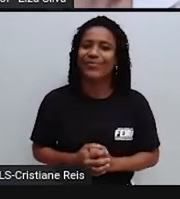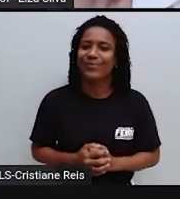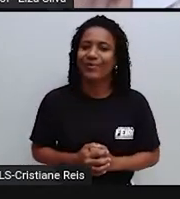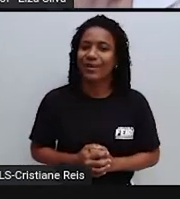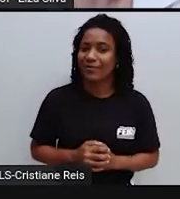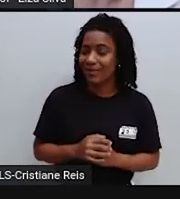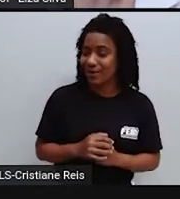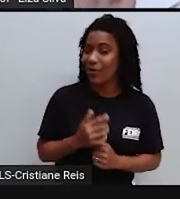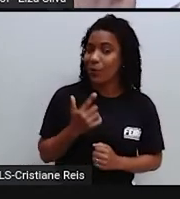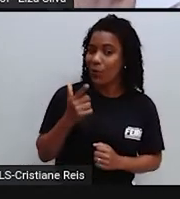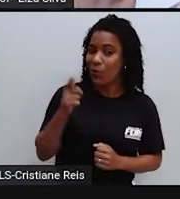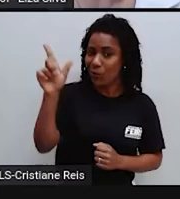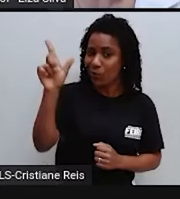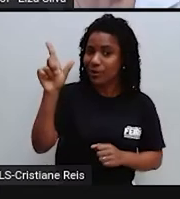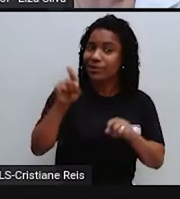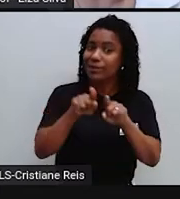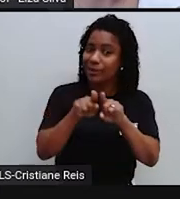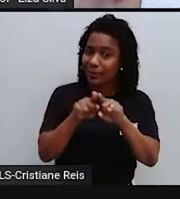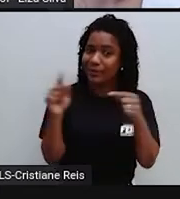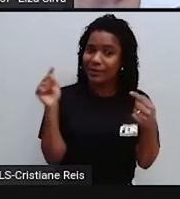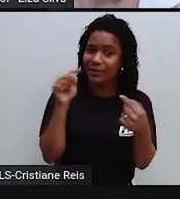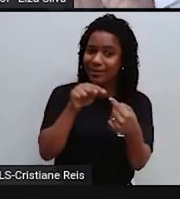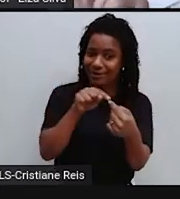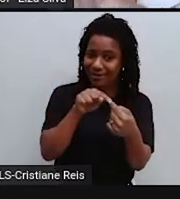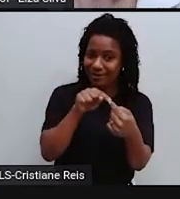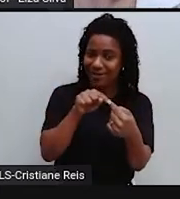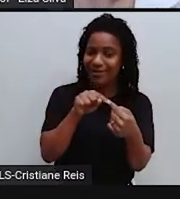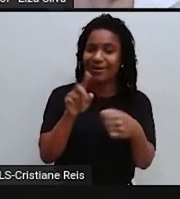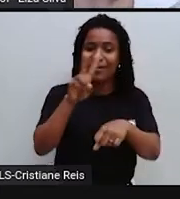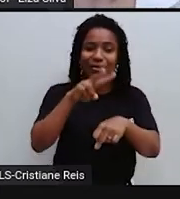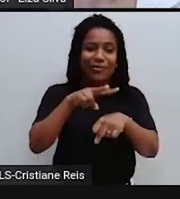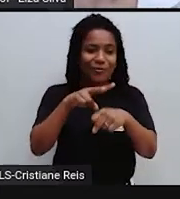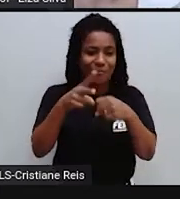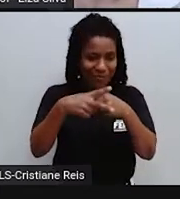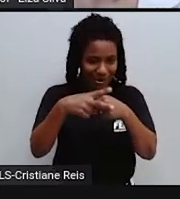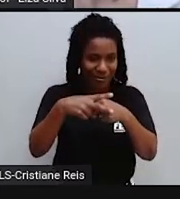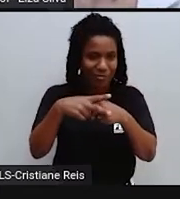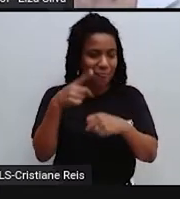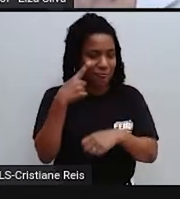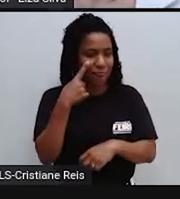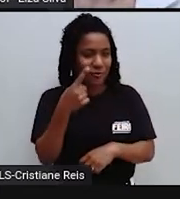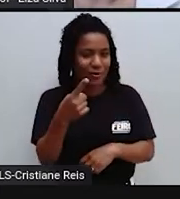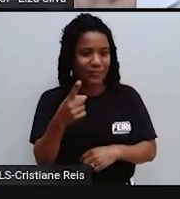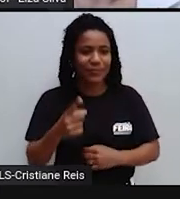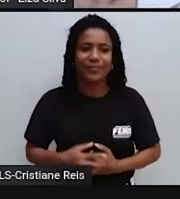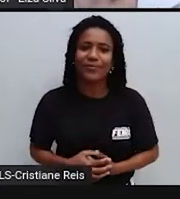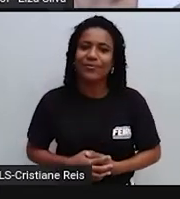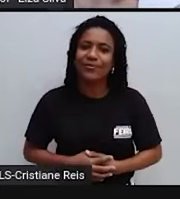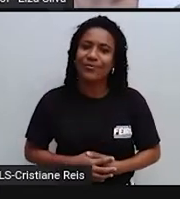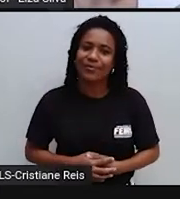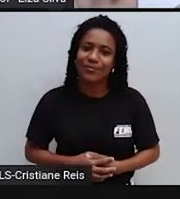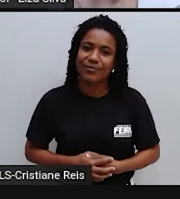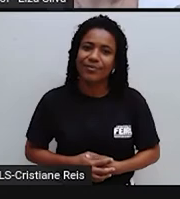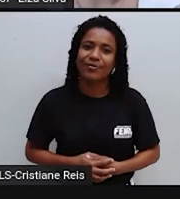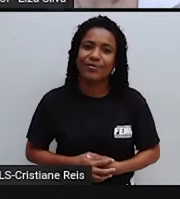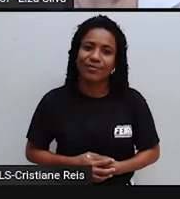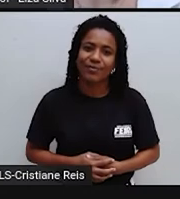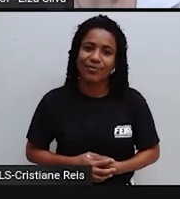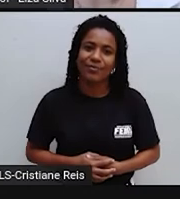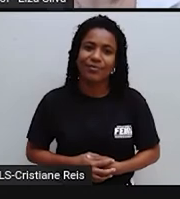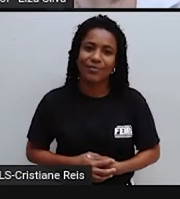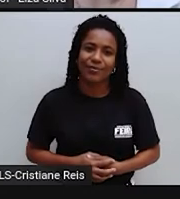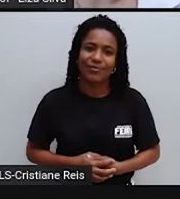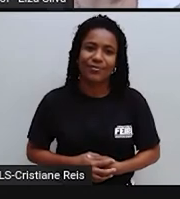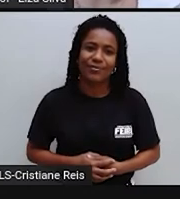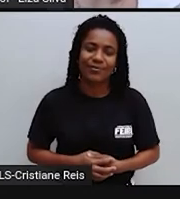situação específica para esse tempo verbal. Observe. Describe something that